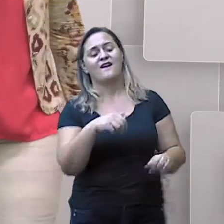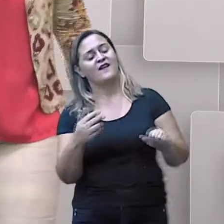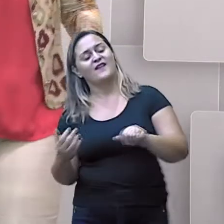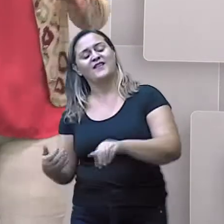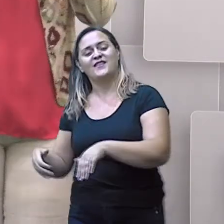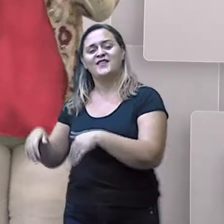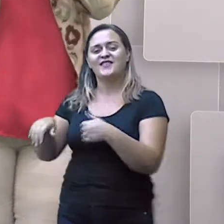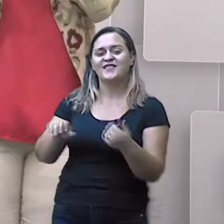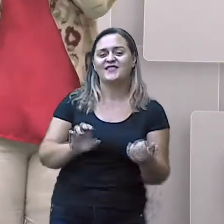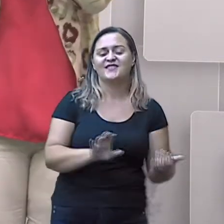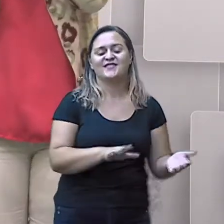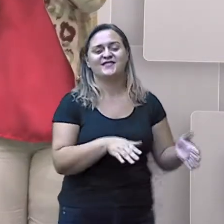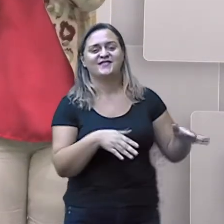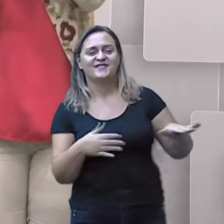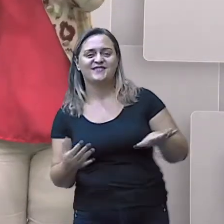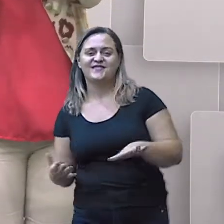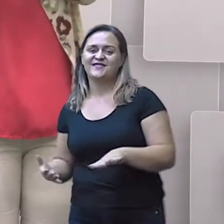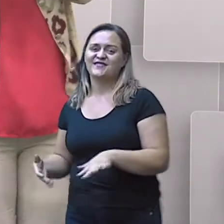laia,